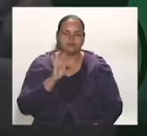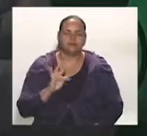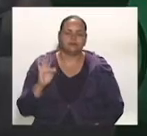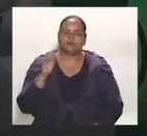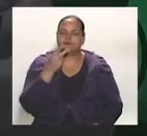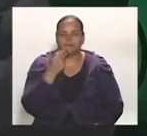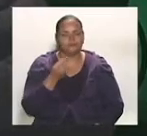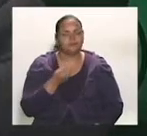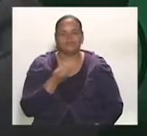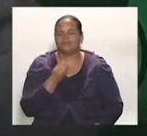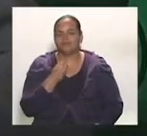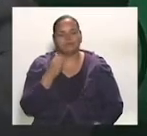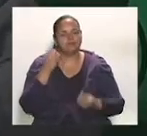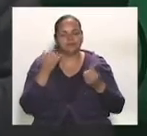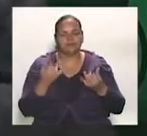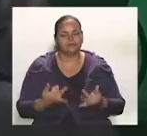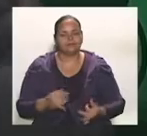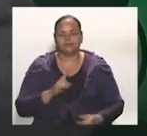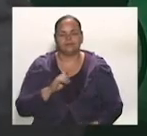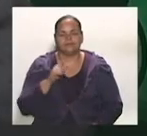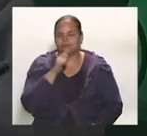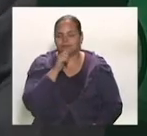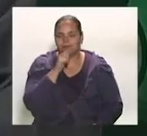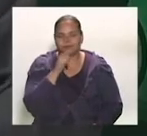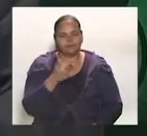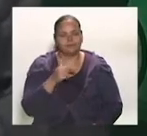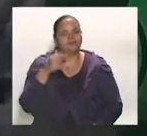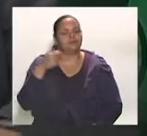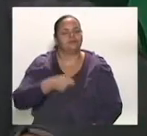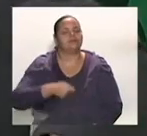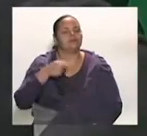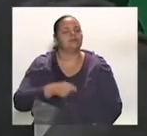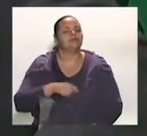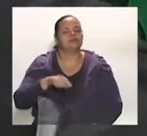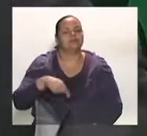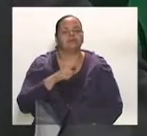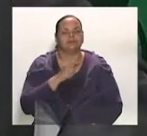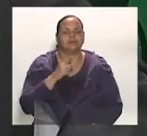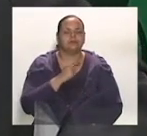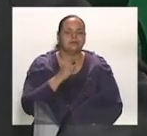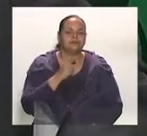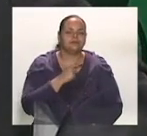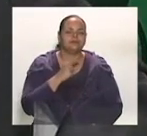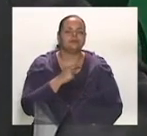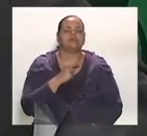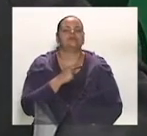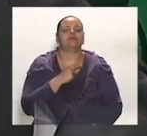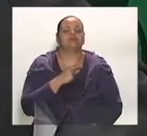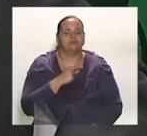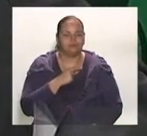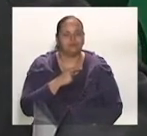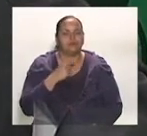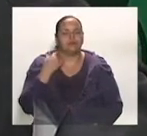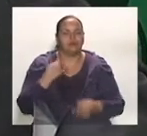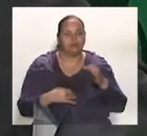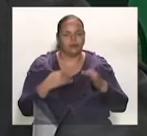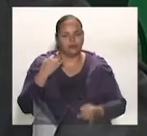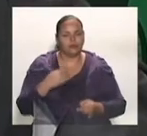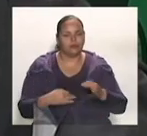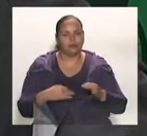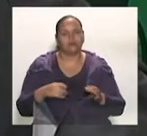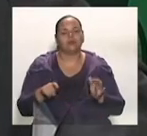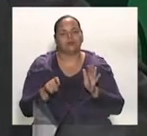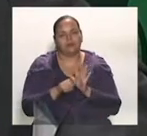Martinho. Na verdade, essa história não é bem assim como o governo federal contou, porque não há